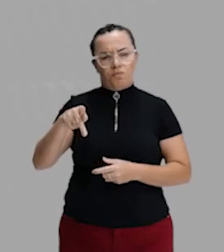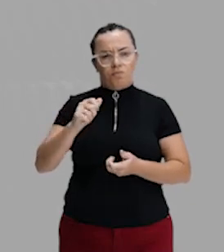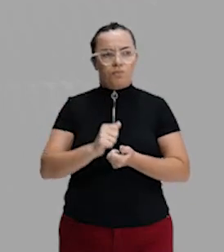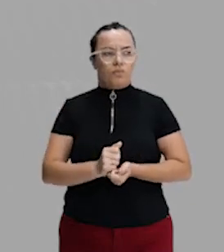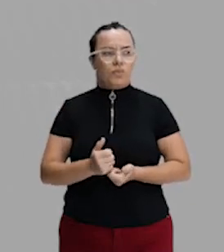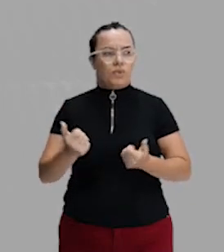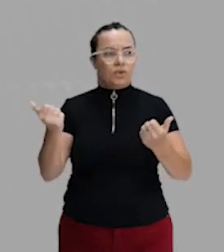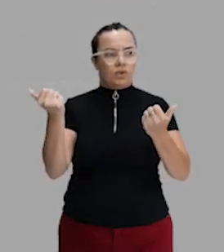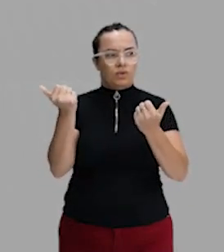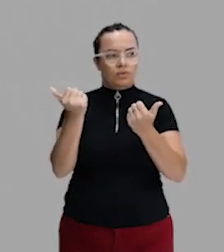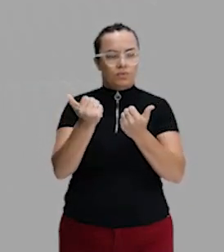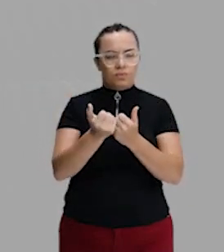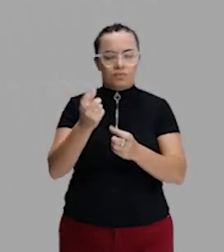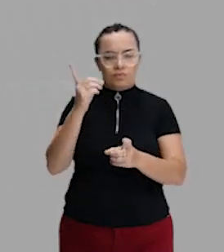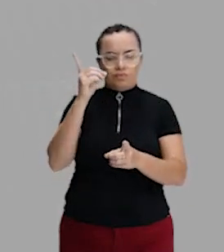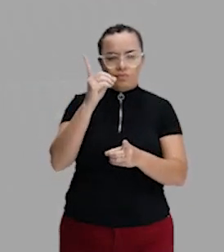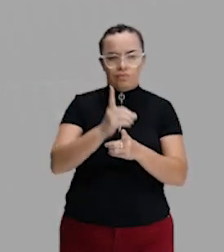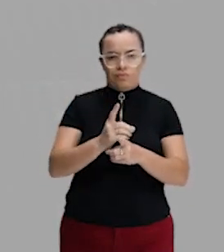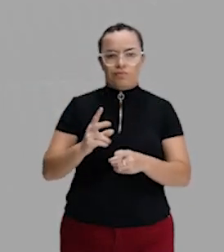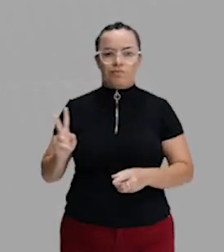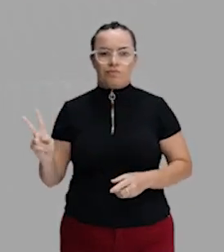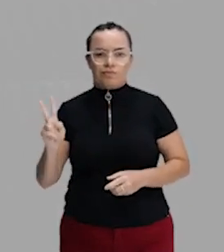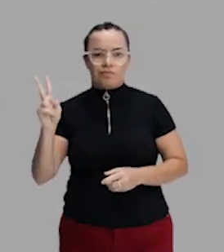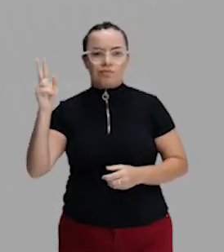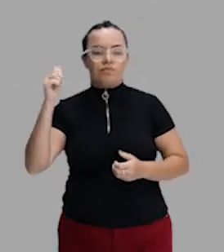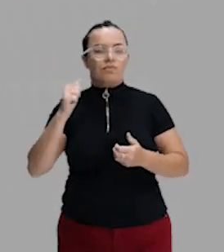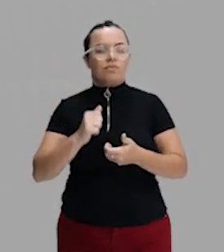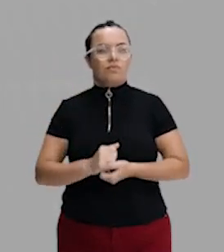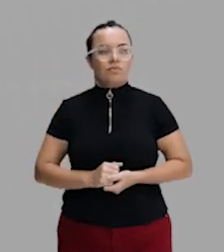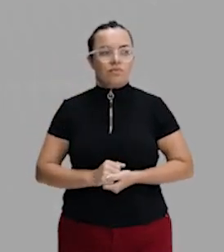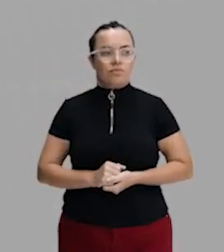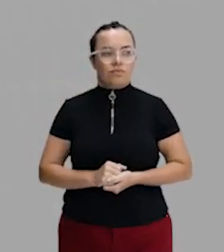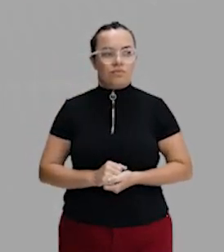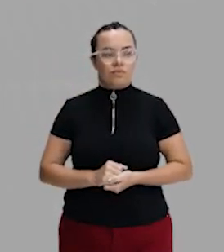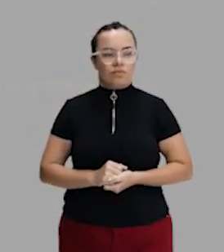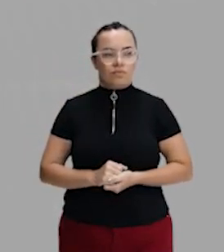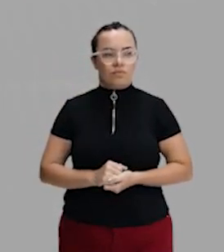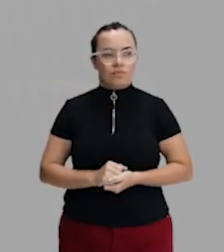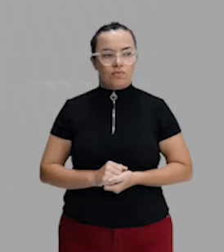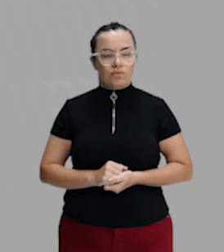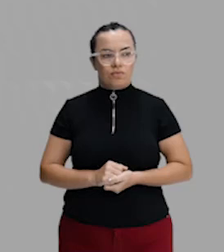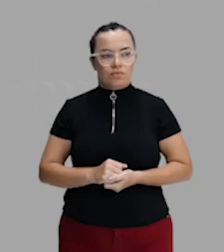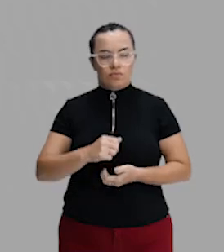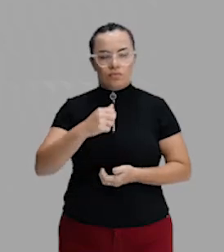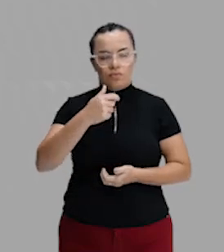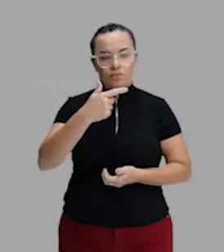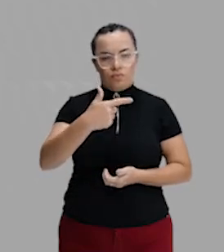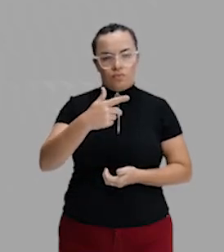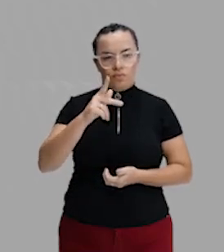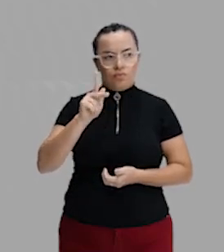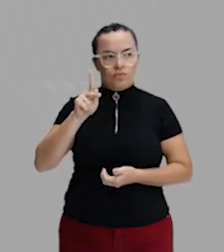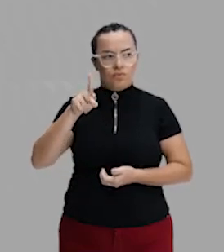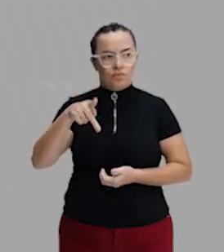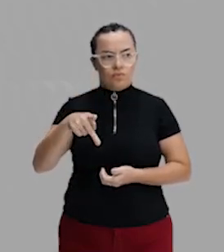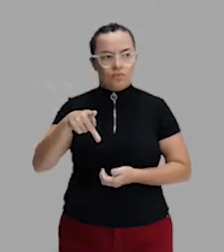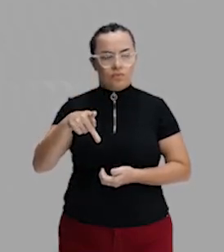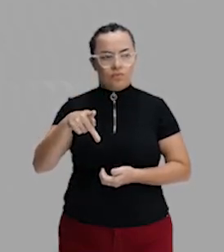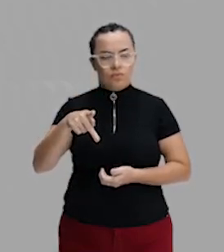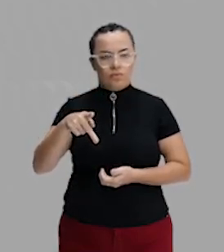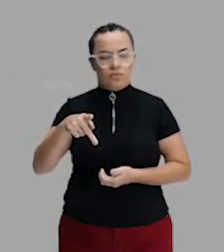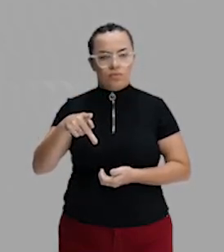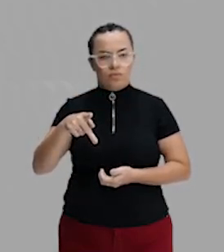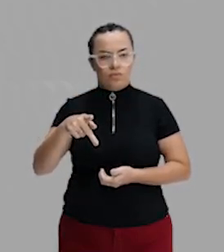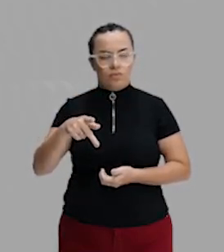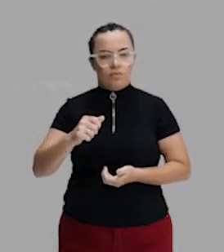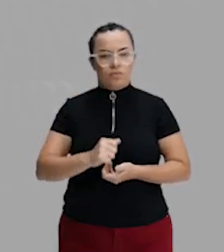Então, você consegue encontrar o valor do parâmetro. Tá? Esse elemento aqui, ó, ele está no lugar do